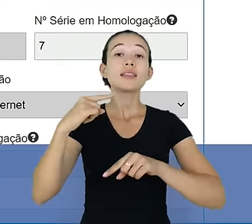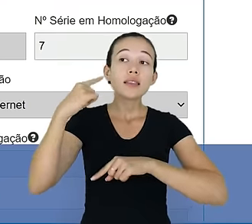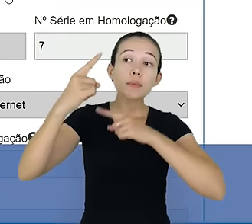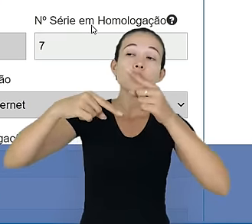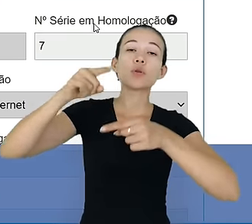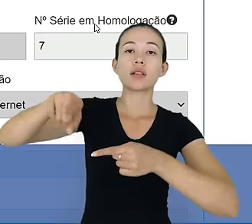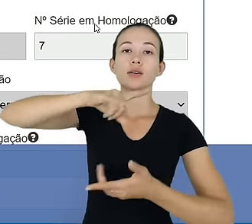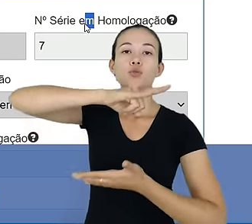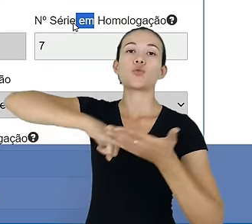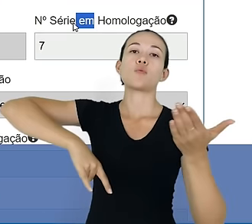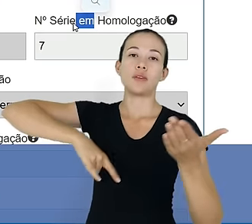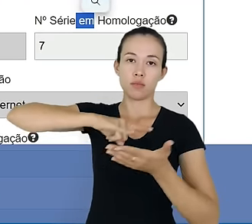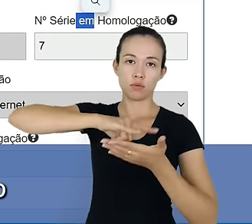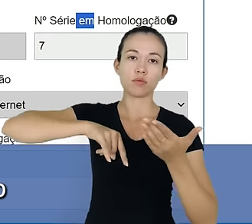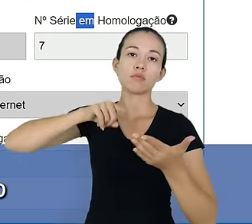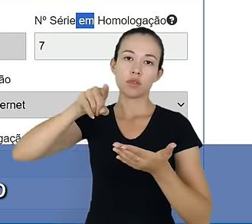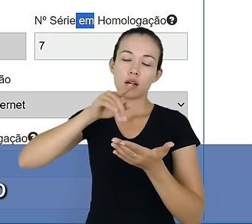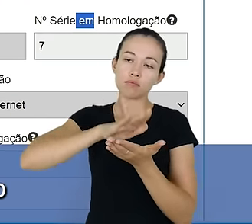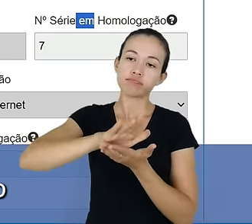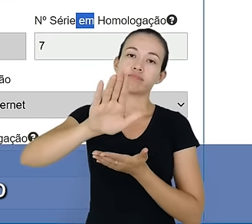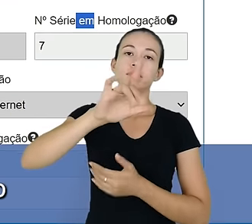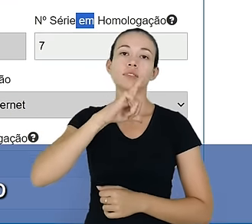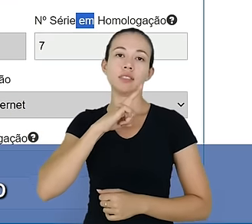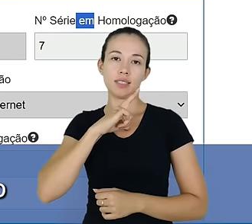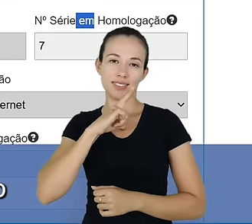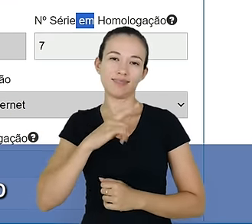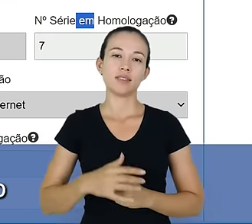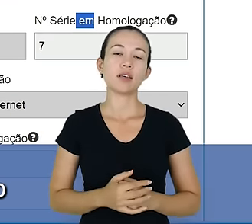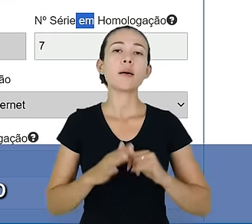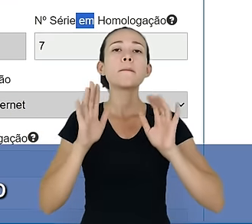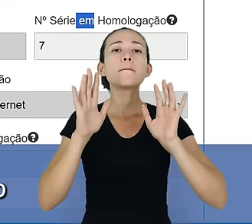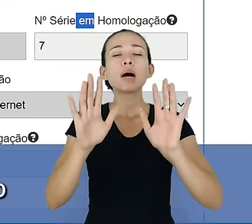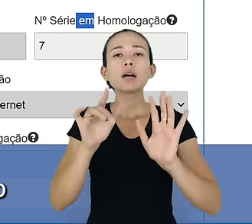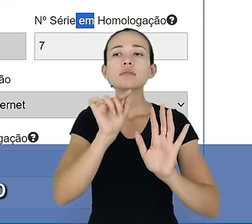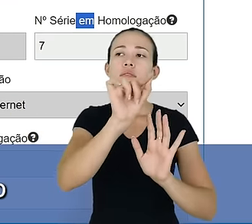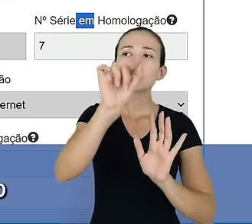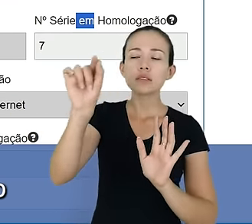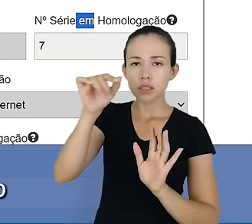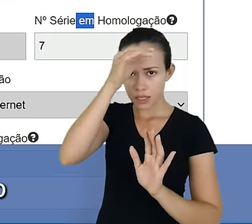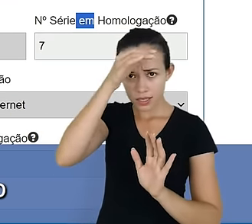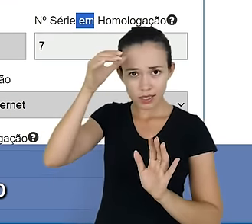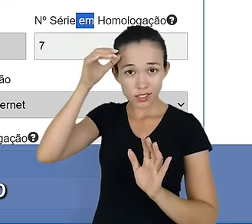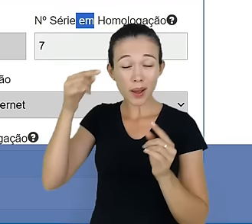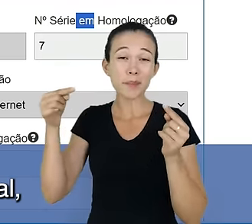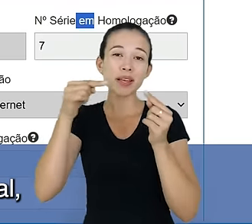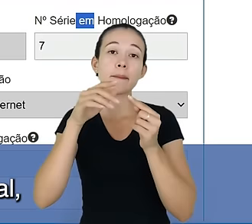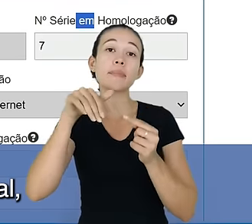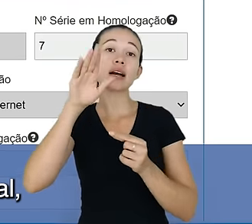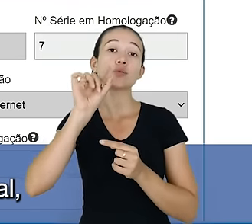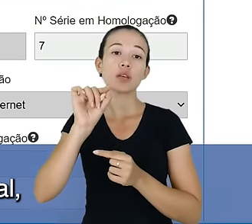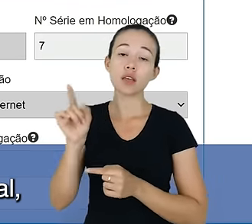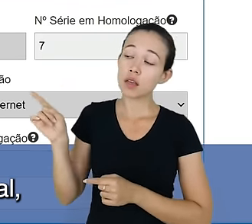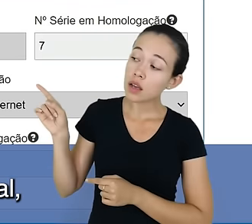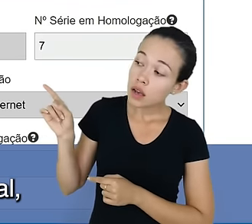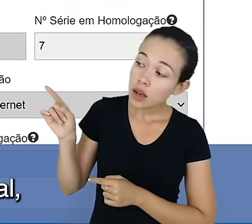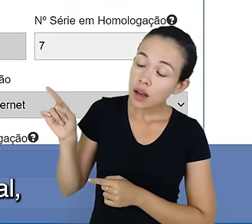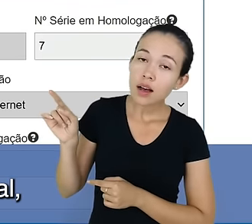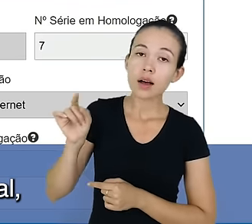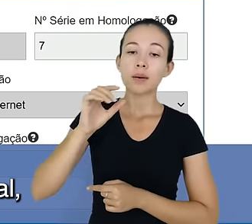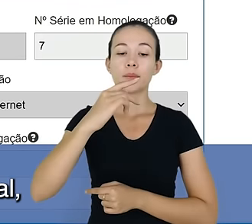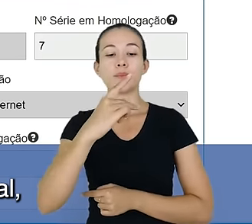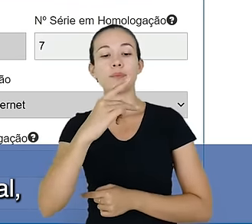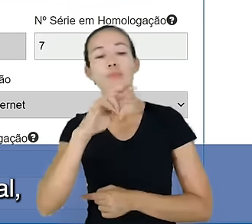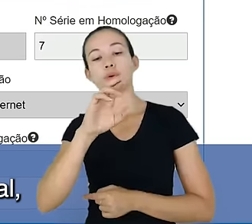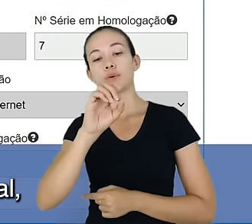trâmite aí para poder né mas o normal o dia a dia o cliente vai estar aqui em produção e aí ele vem e informa